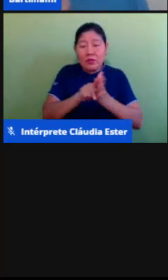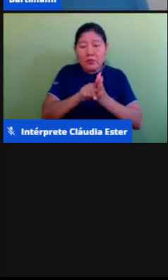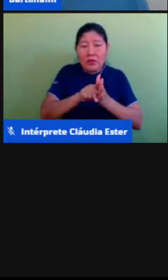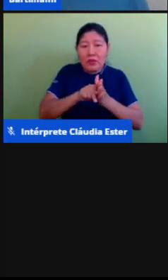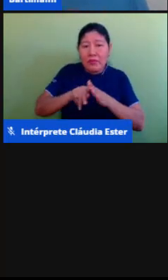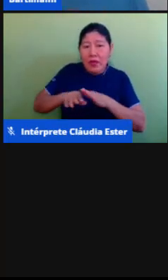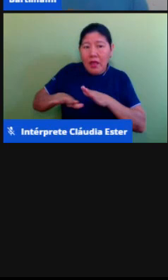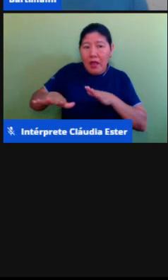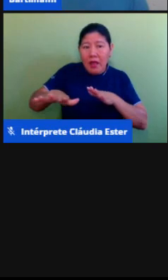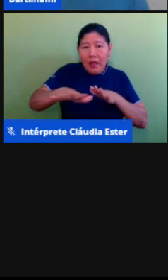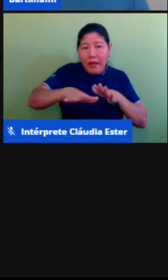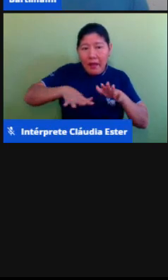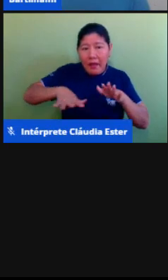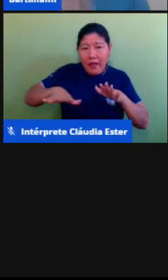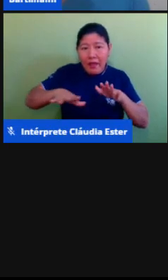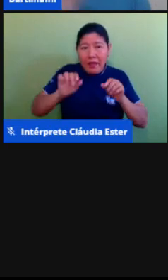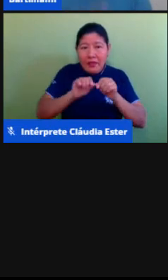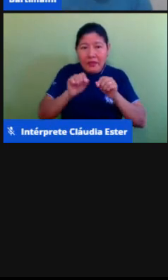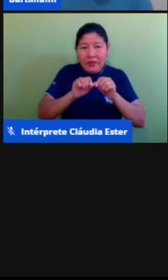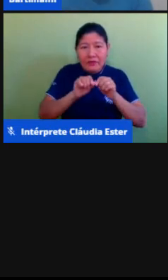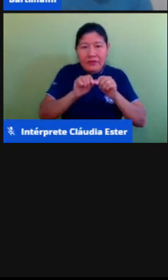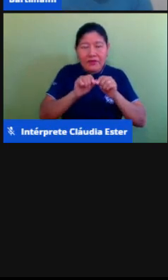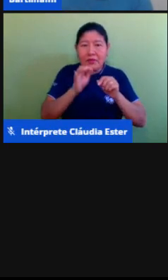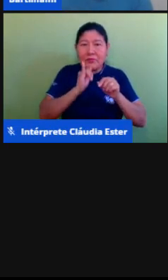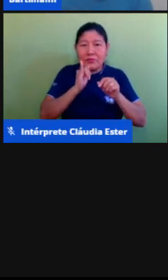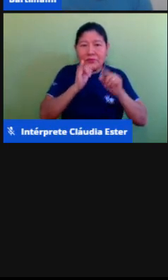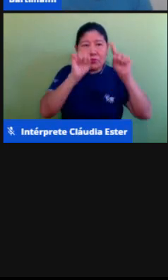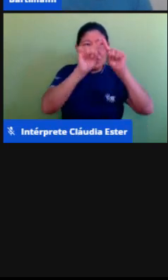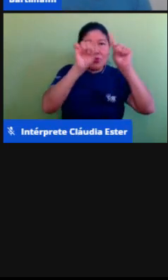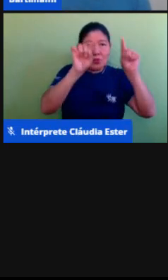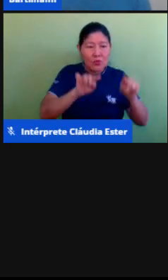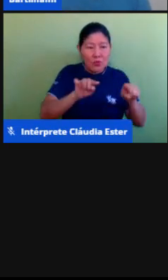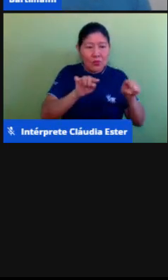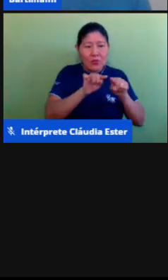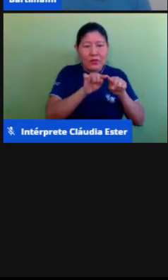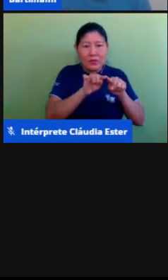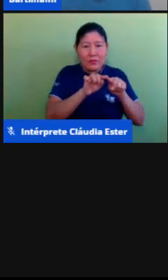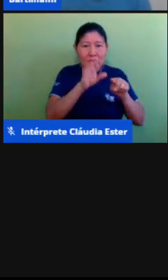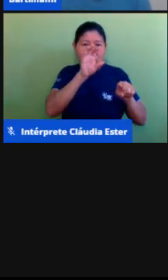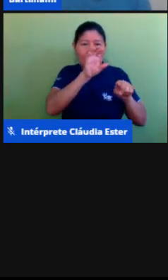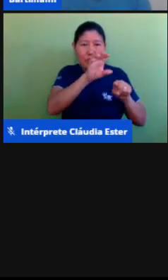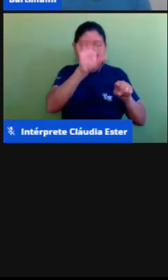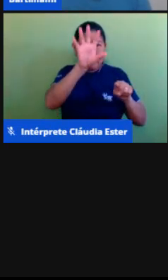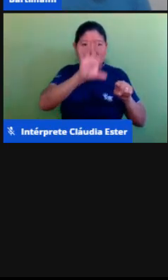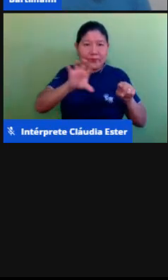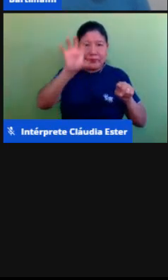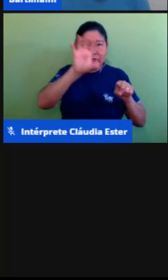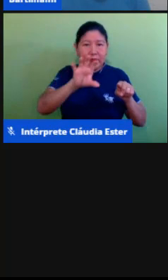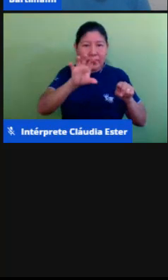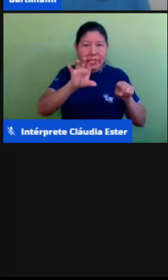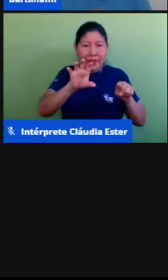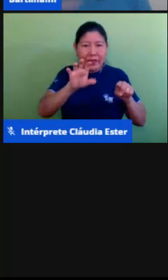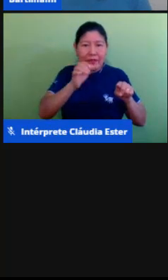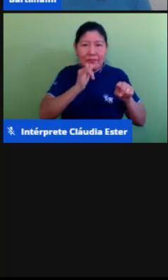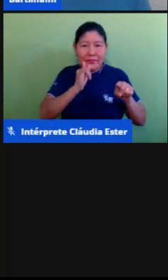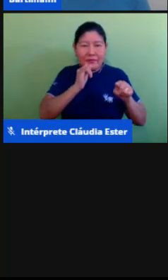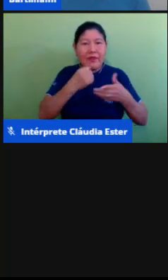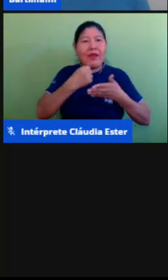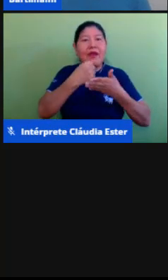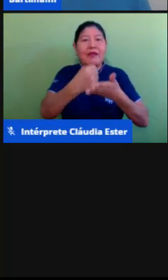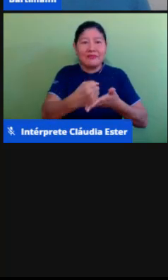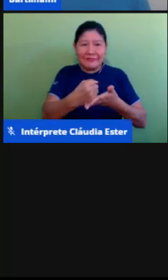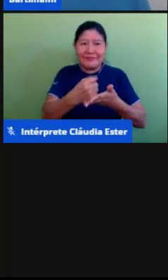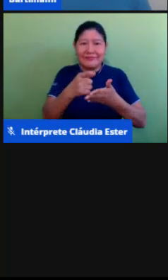vai fazer um quadrado no mapa e ele vai dar o zoom exatamente para o quadrado que você acusou. Então, isso facilita também na